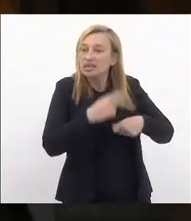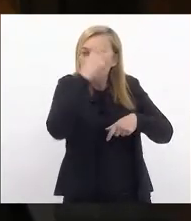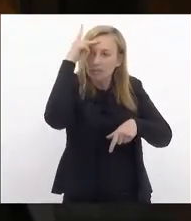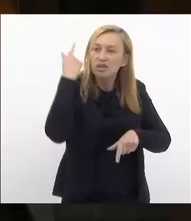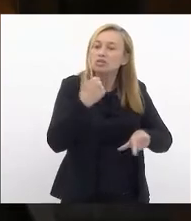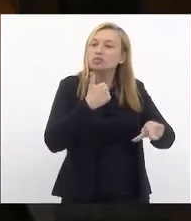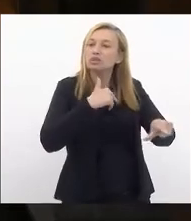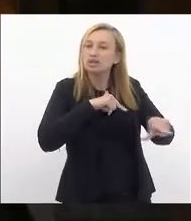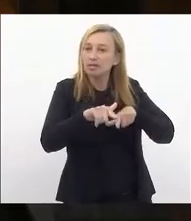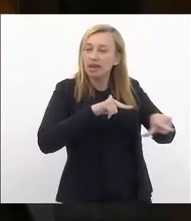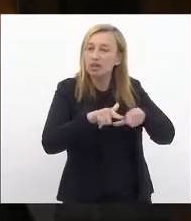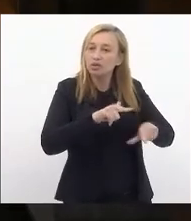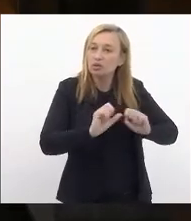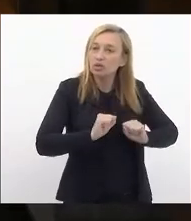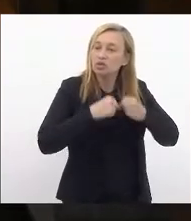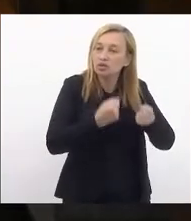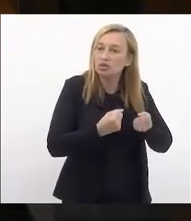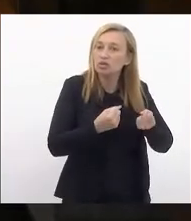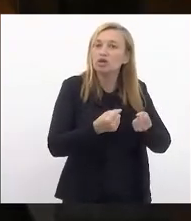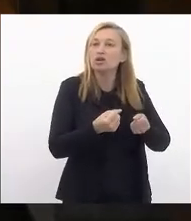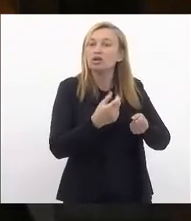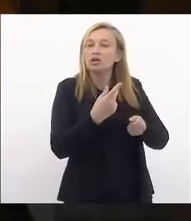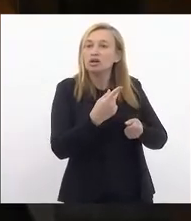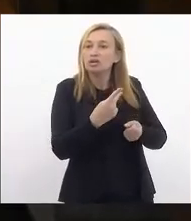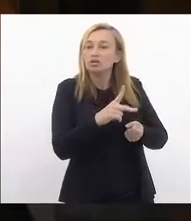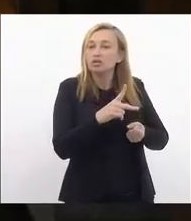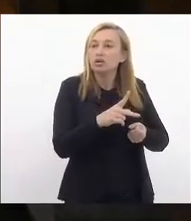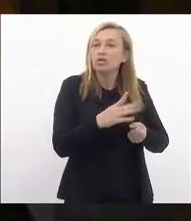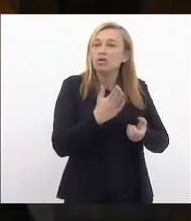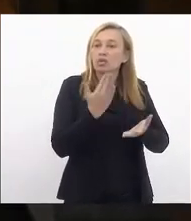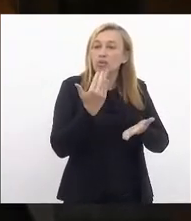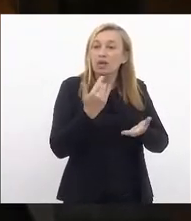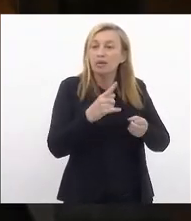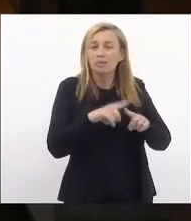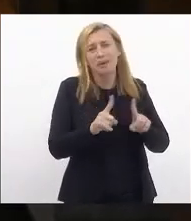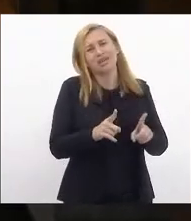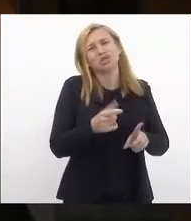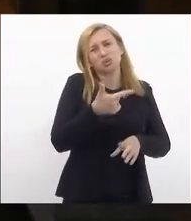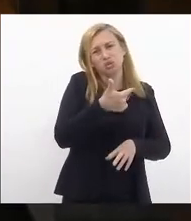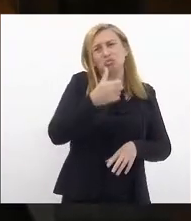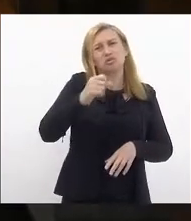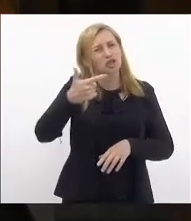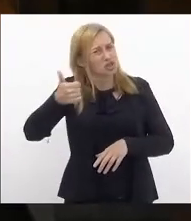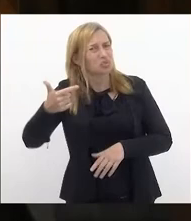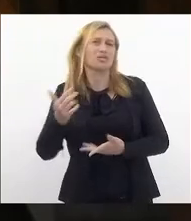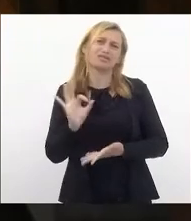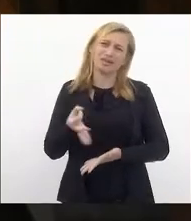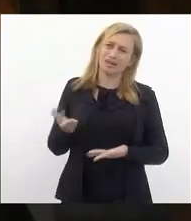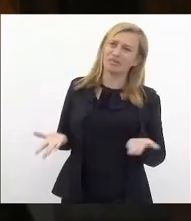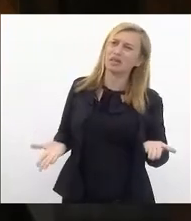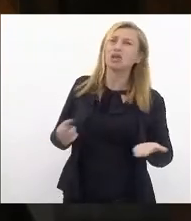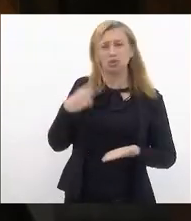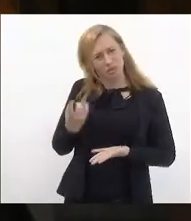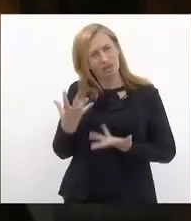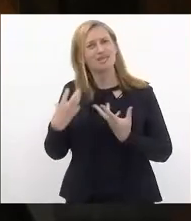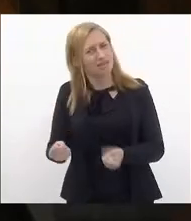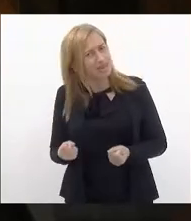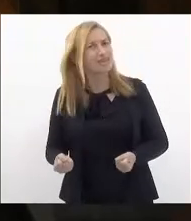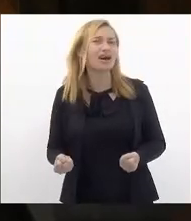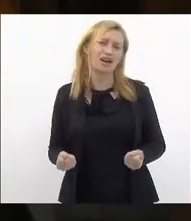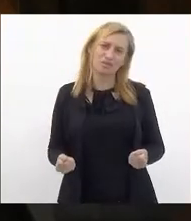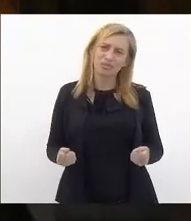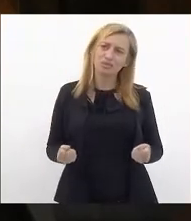defender o seu pão de cada dia mas não dá para em 2022 praticamente nós aceitarmos